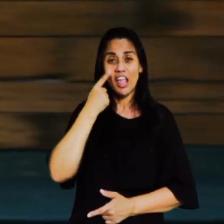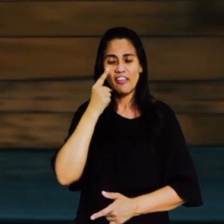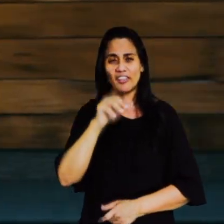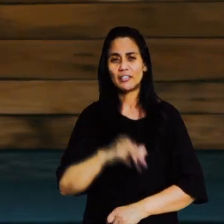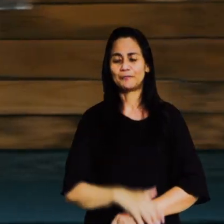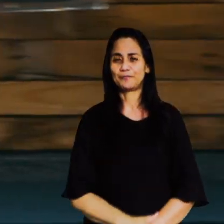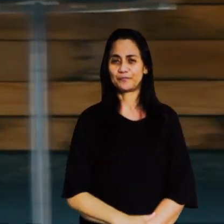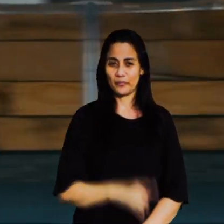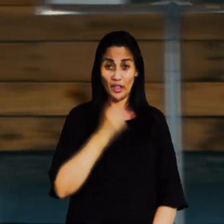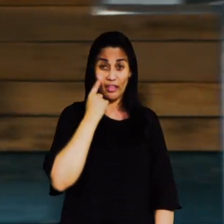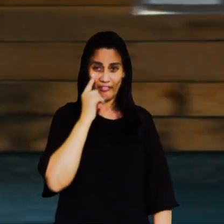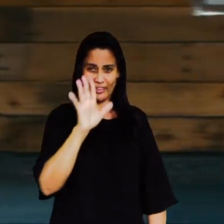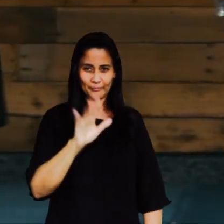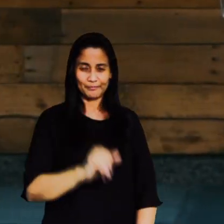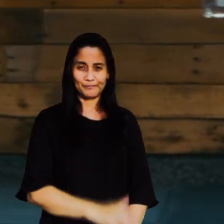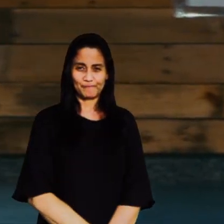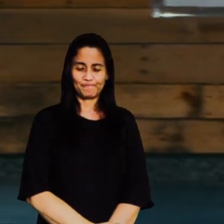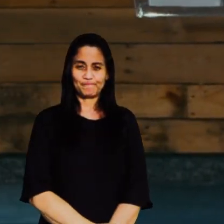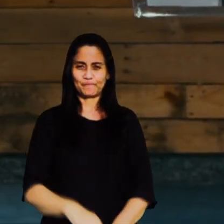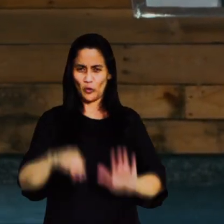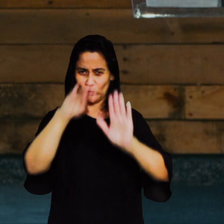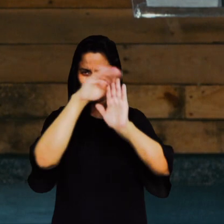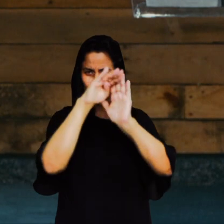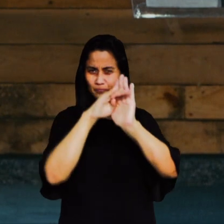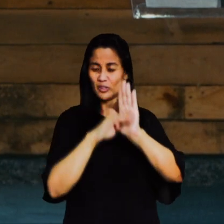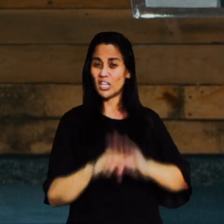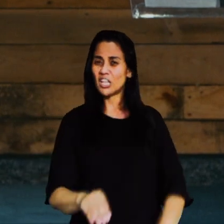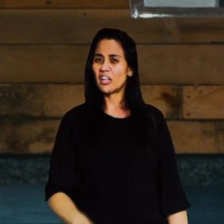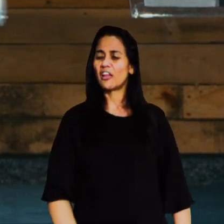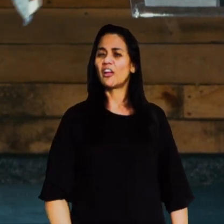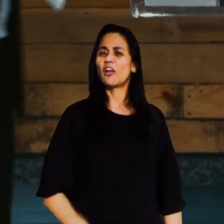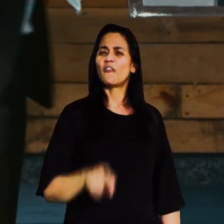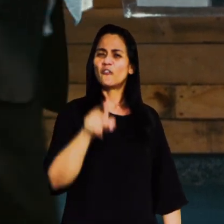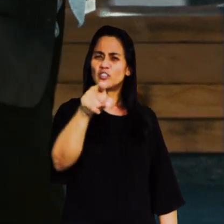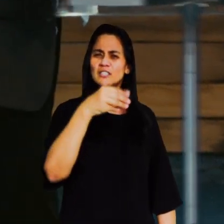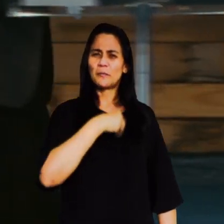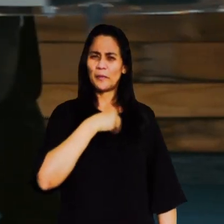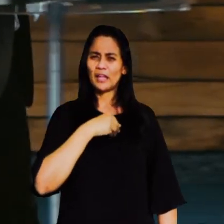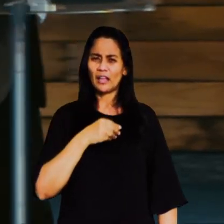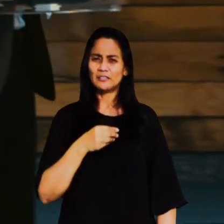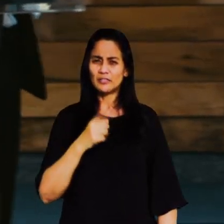ver? Quer ver? Se você tem falha, fica de pé.